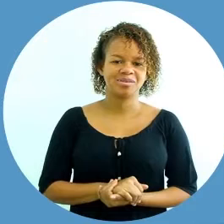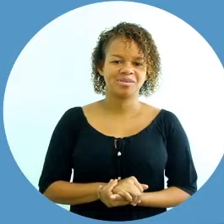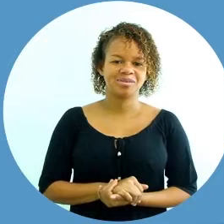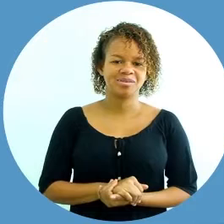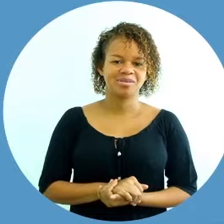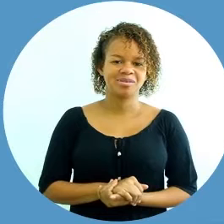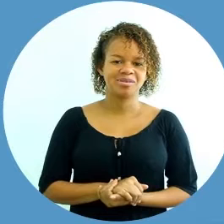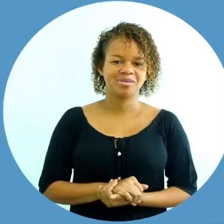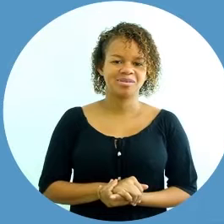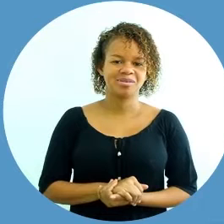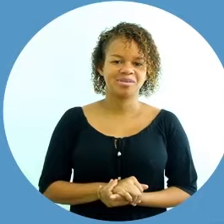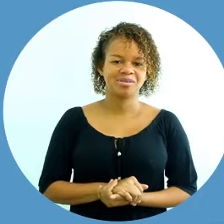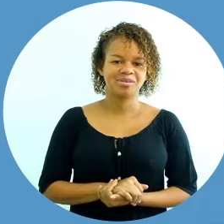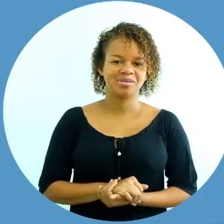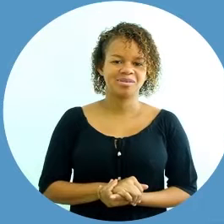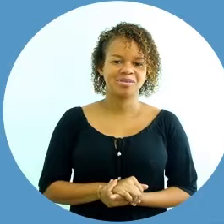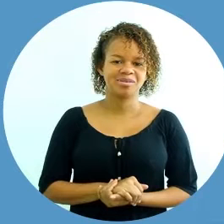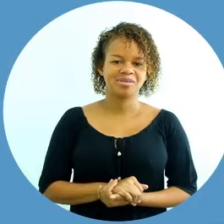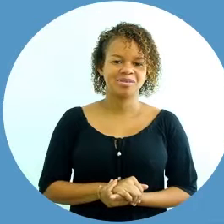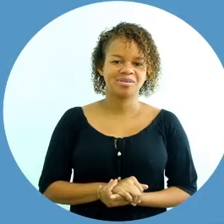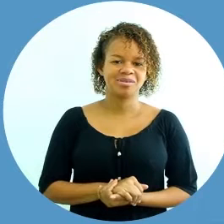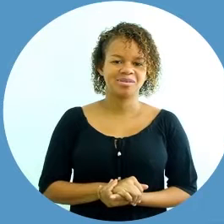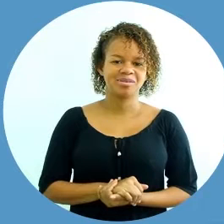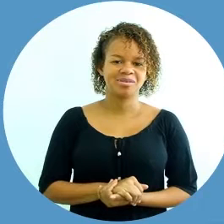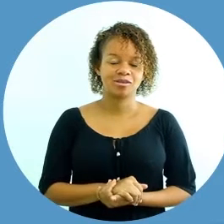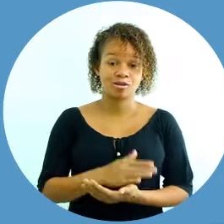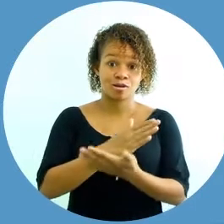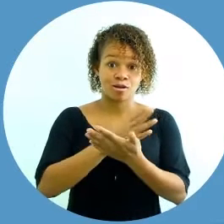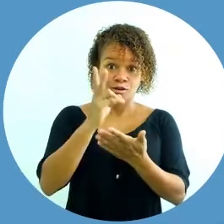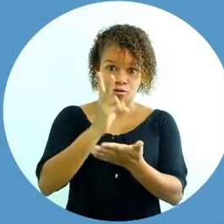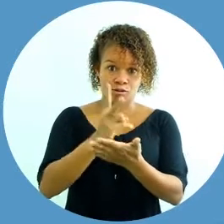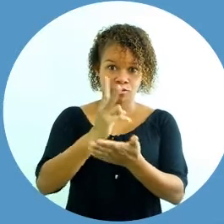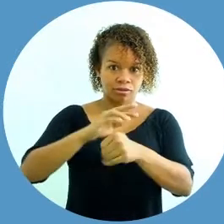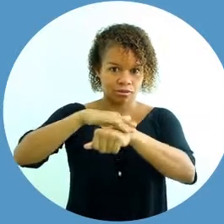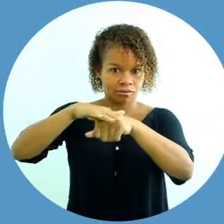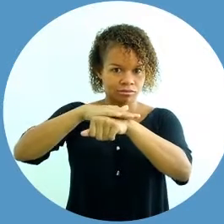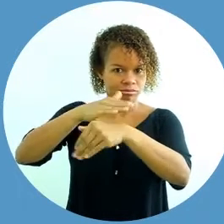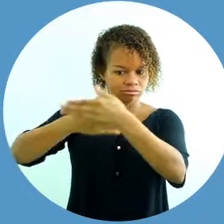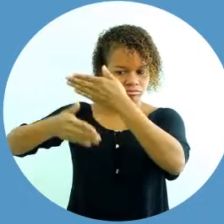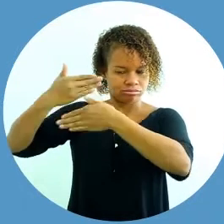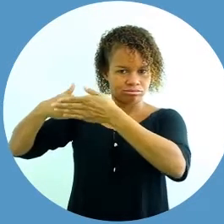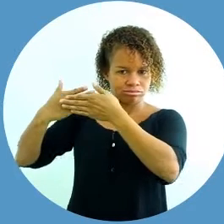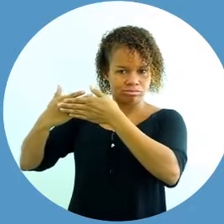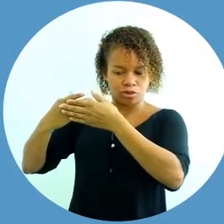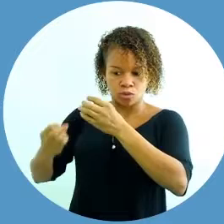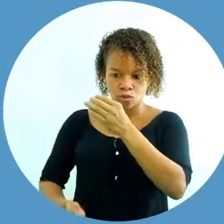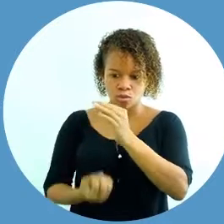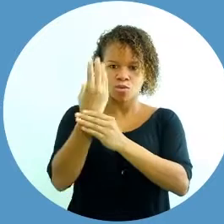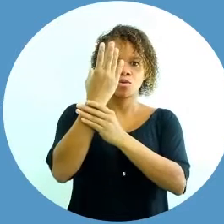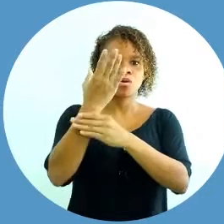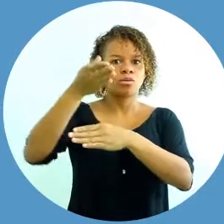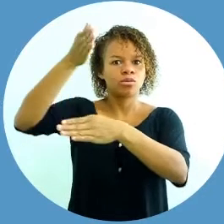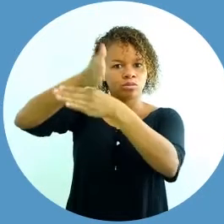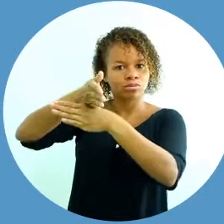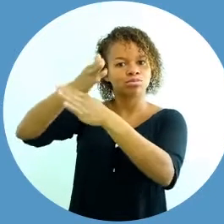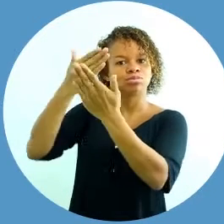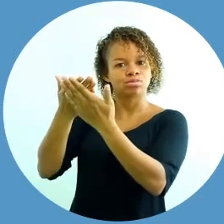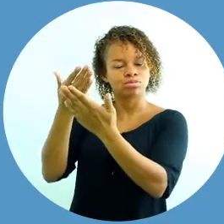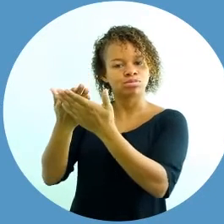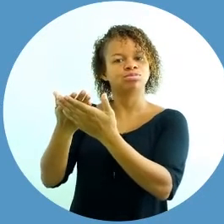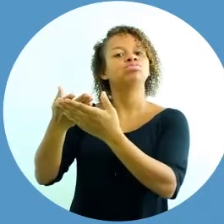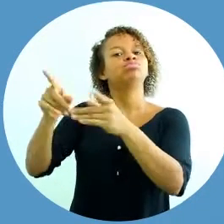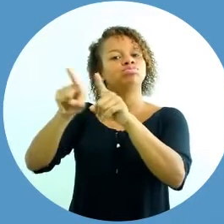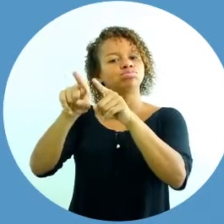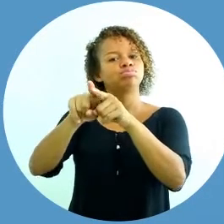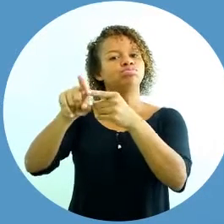camisa preta, manga longa, visto da cintura para cima. Vamos continuar conversando sobre a construção de videoaulas, com